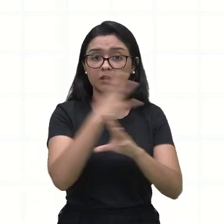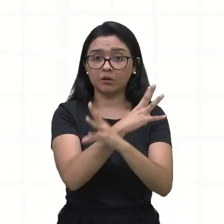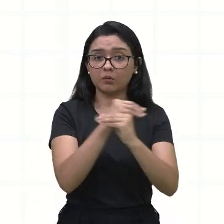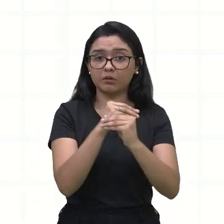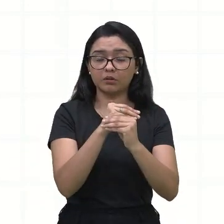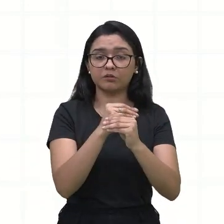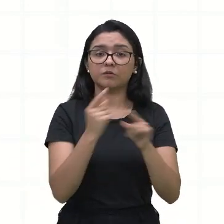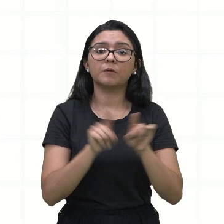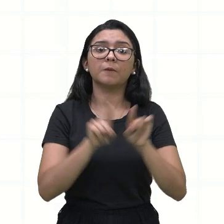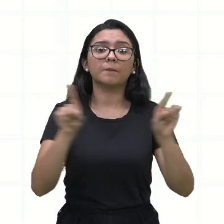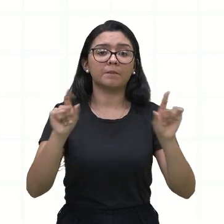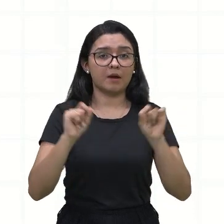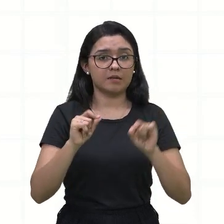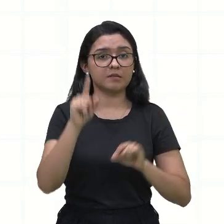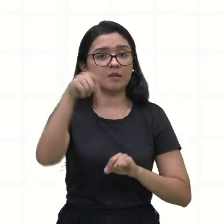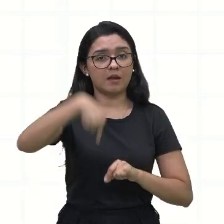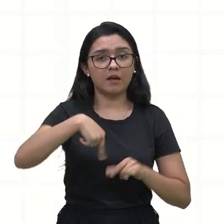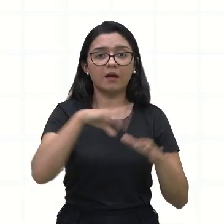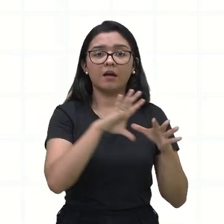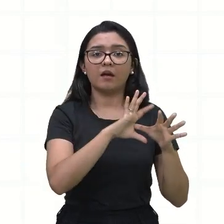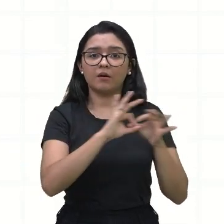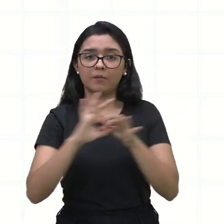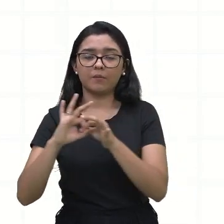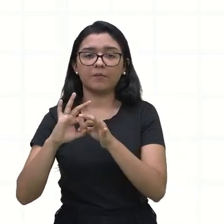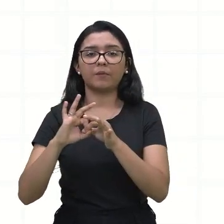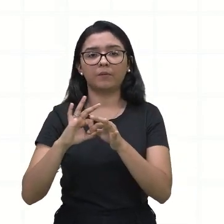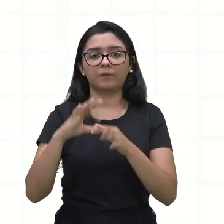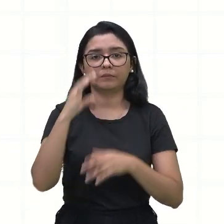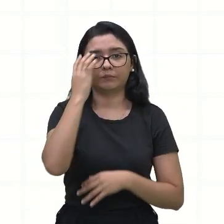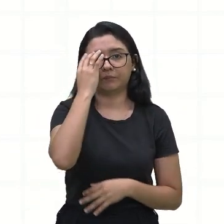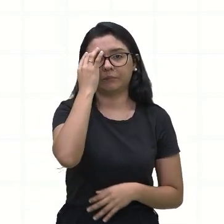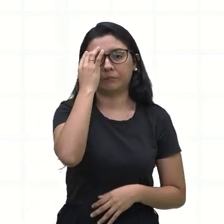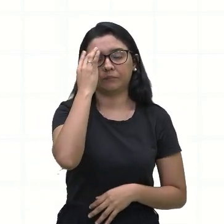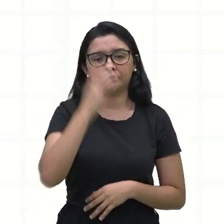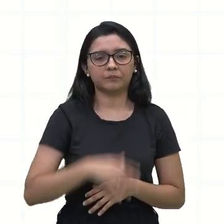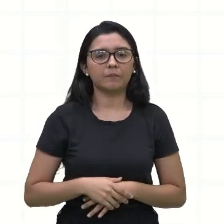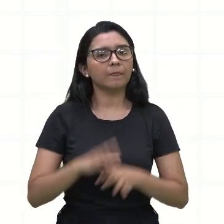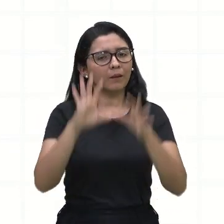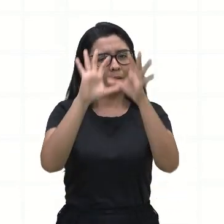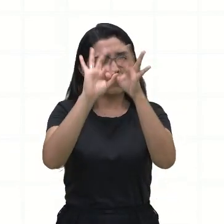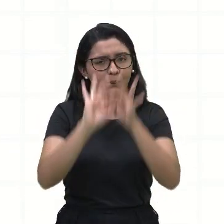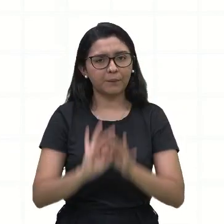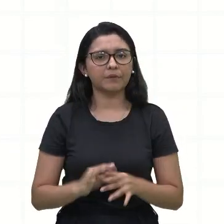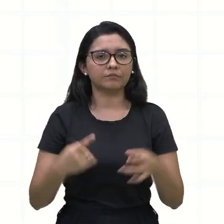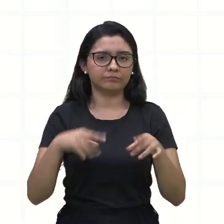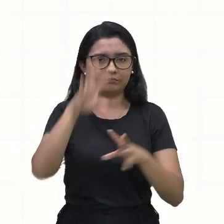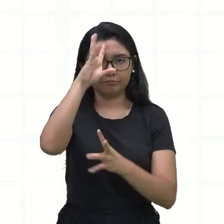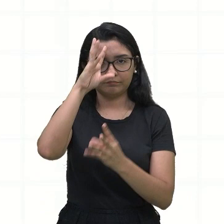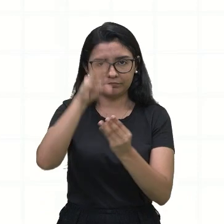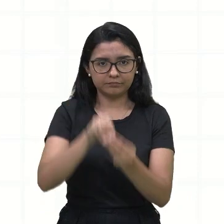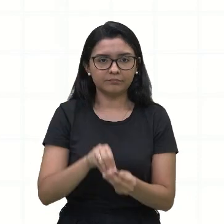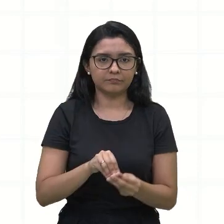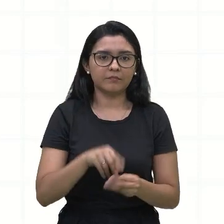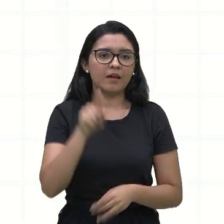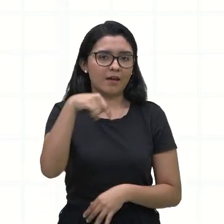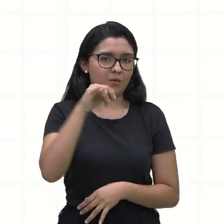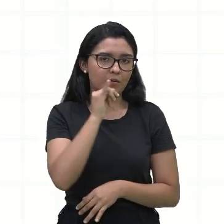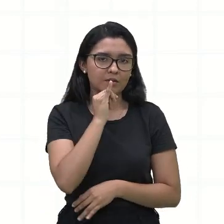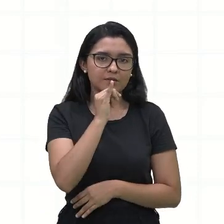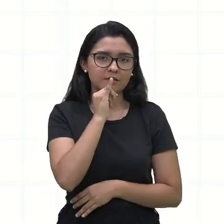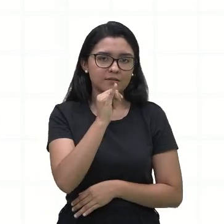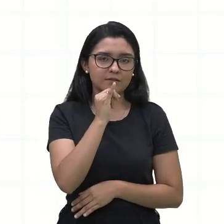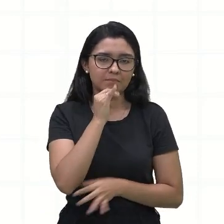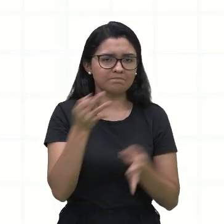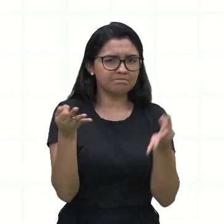conectivos, ele é coerente. É um texto coerente. Você consegue compreender. O texto do show é um exemplo perfeito